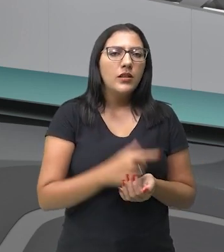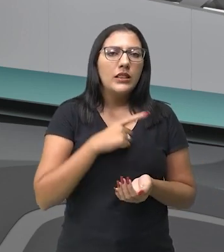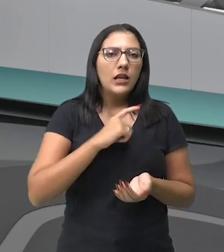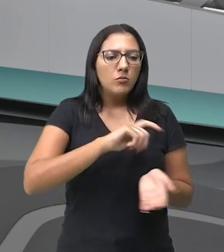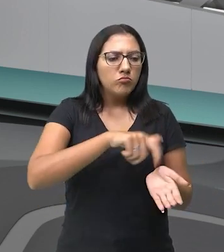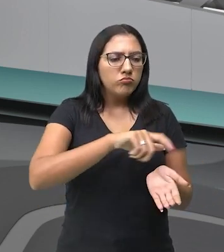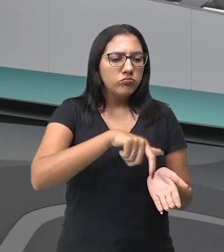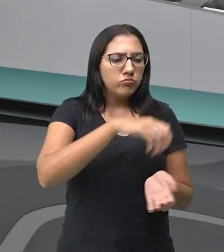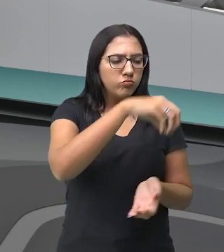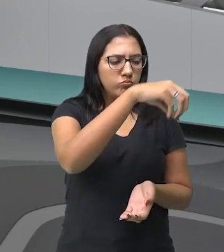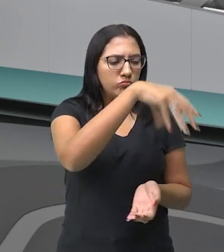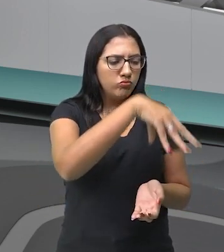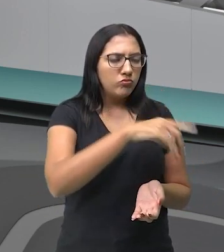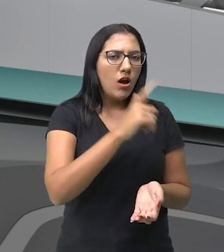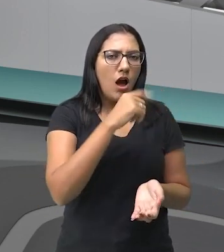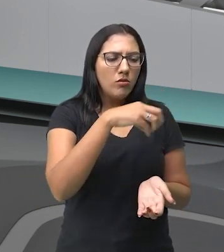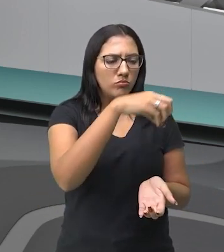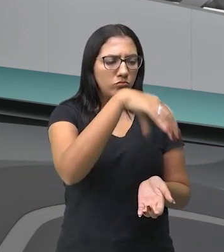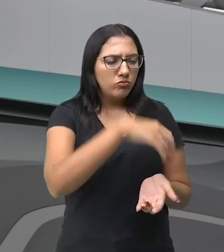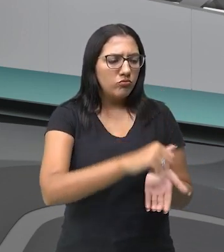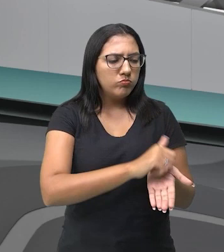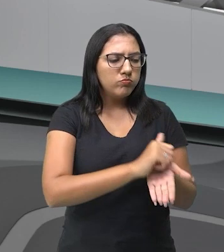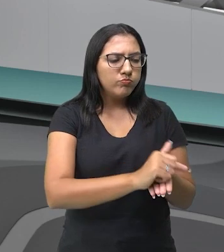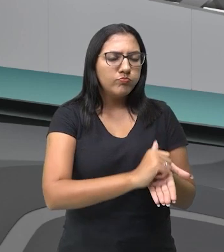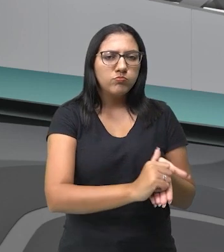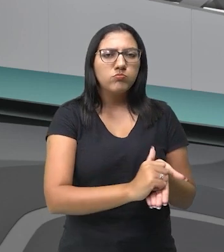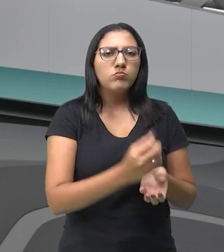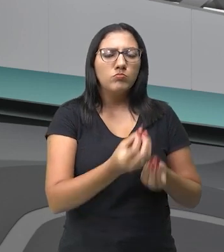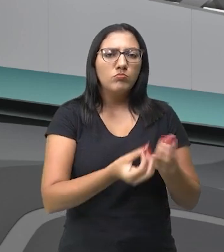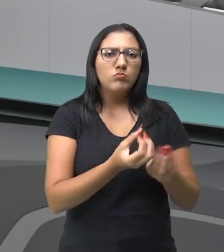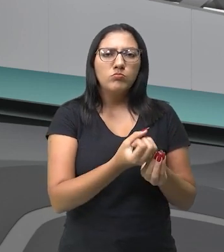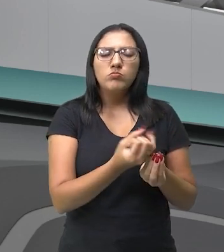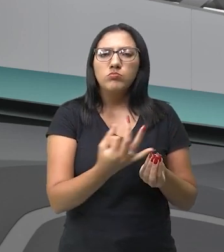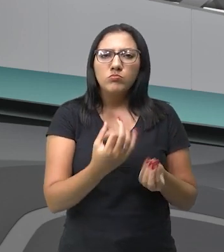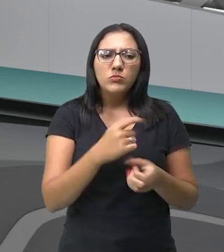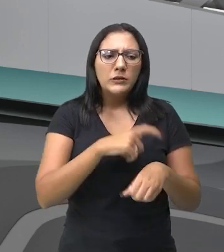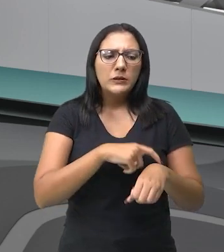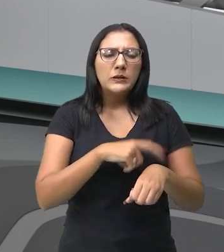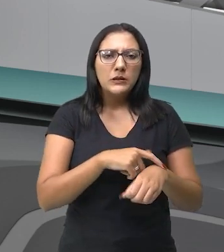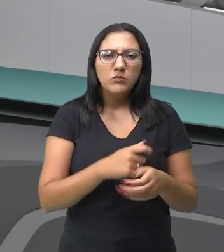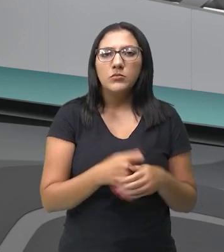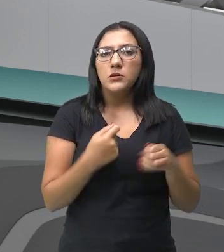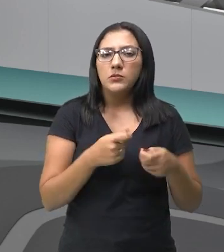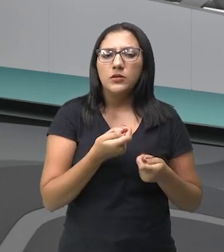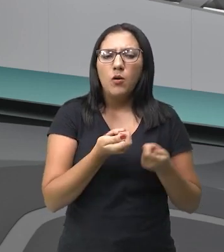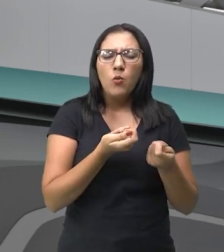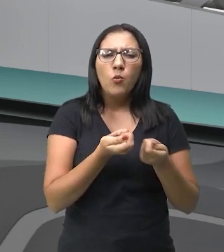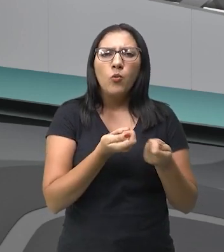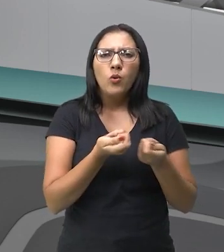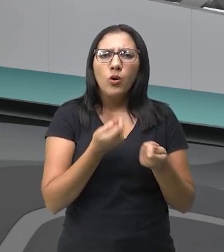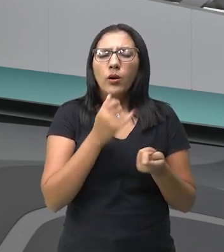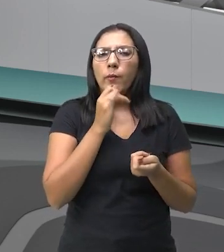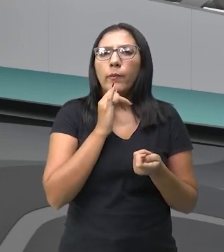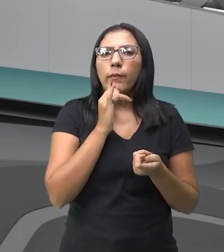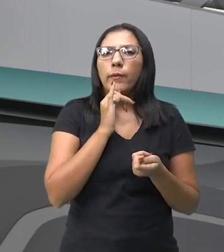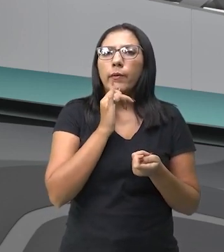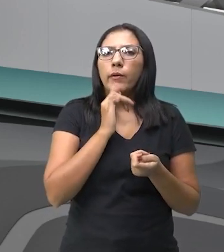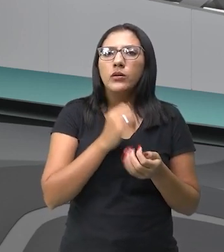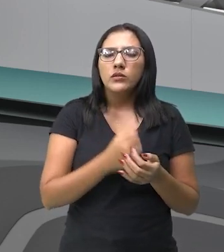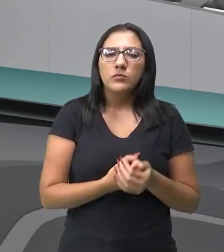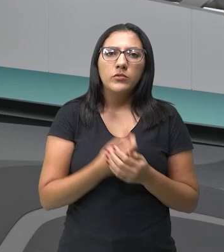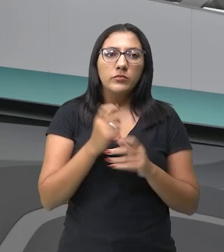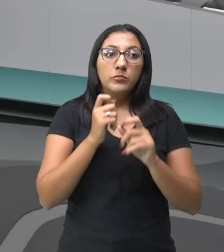fica 43 minutos. Aí você diz, ok, inseri uma informação. Aí aqui ao lado, por exemplo, no